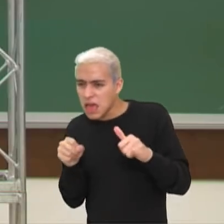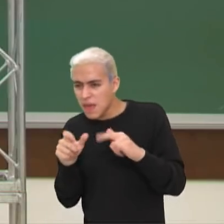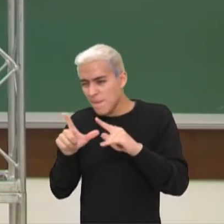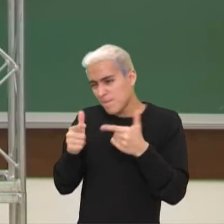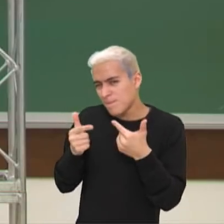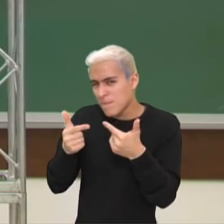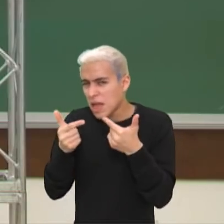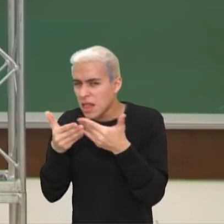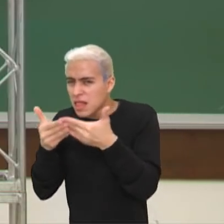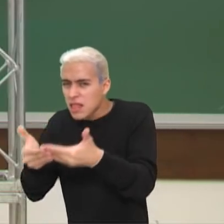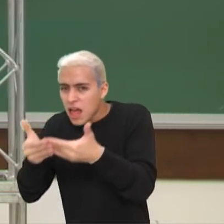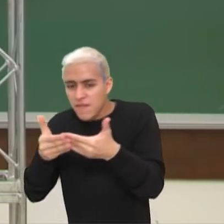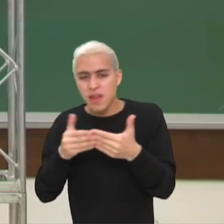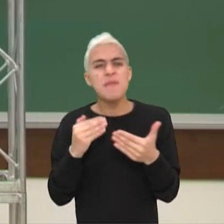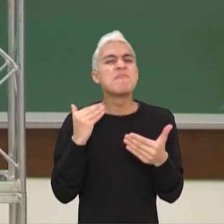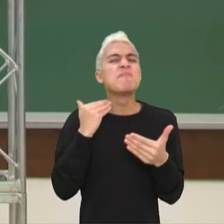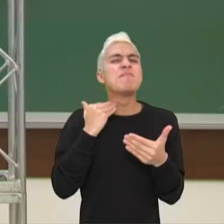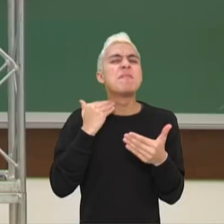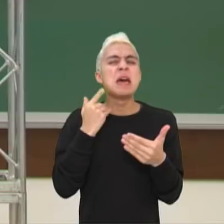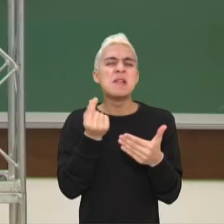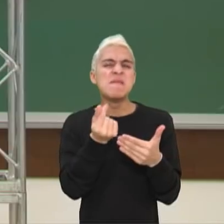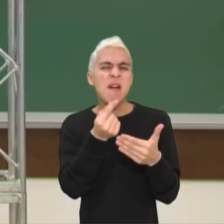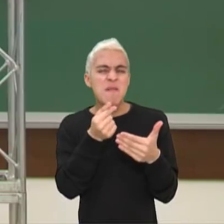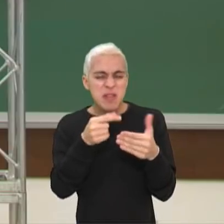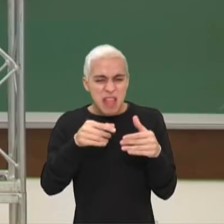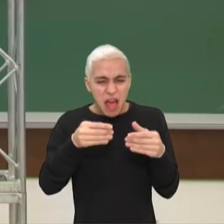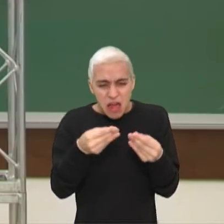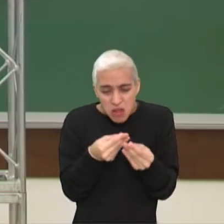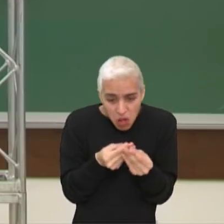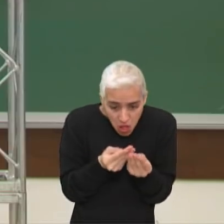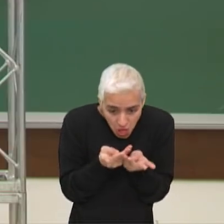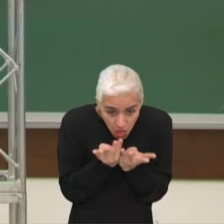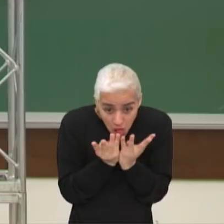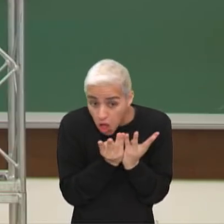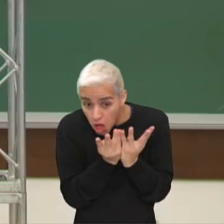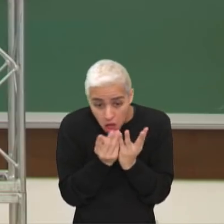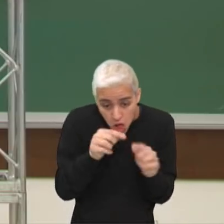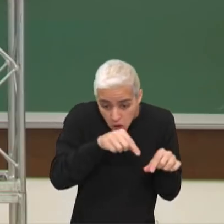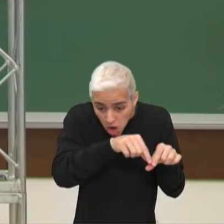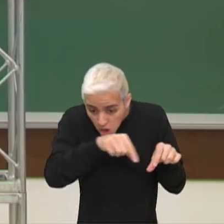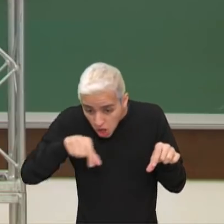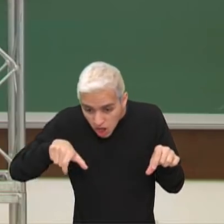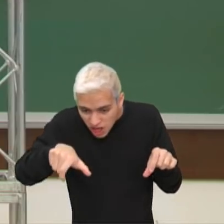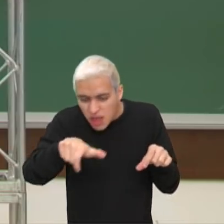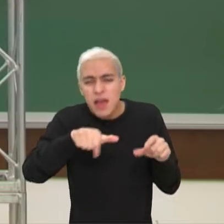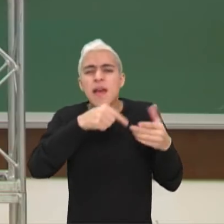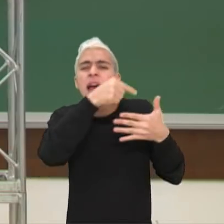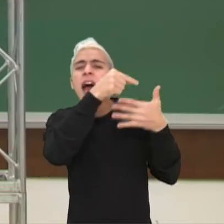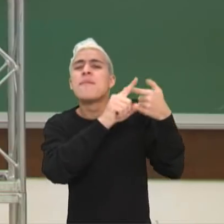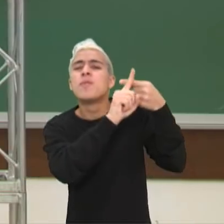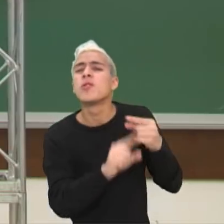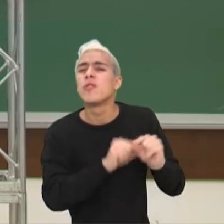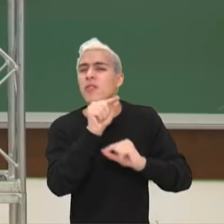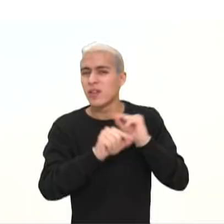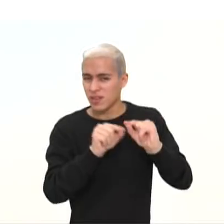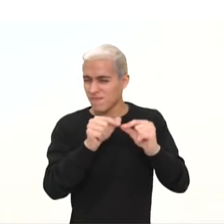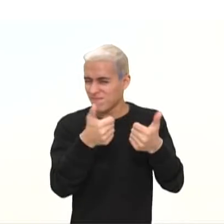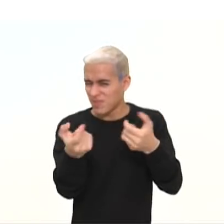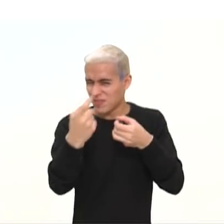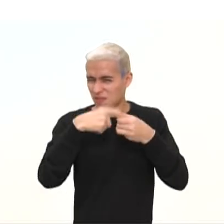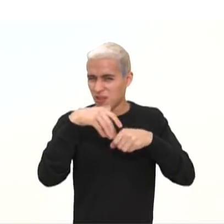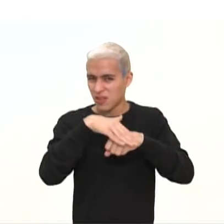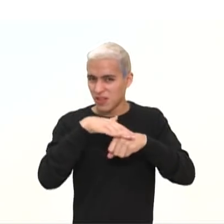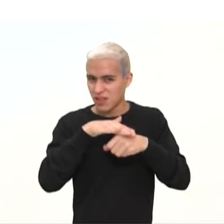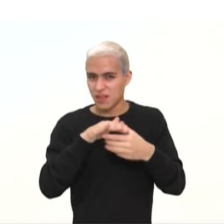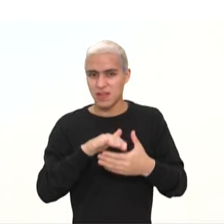Então, vários jogos eu quero que você pense. 2 benefícios e anote aí por que você tem esses benefícios. Vamos dar um tempinho para você, a gente já volta para conversar mais um pouquinho.